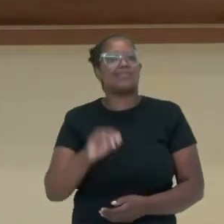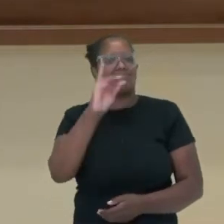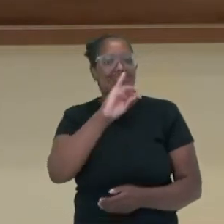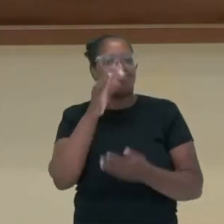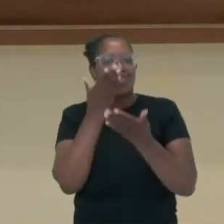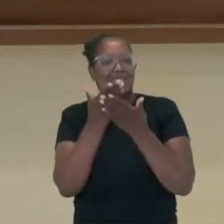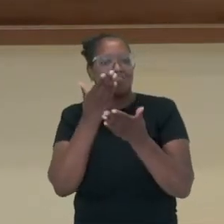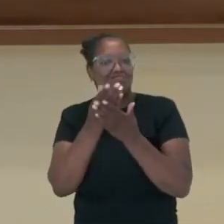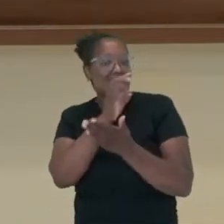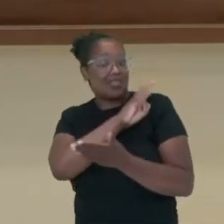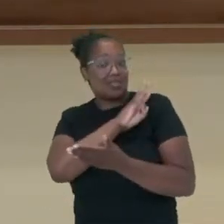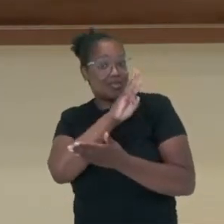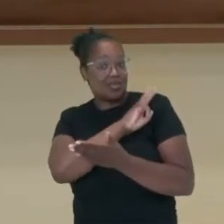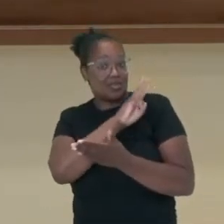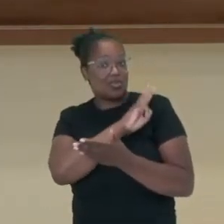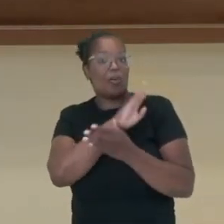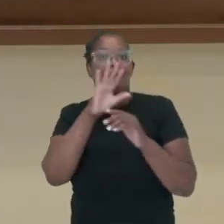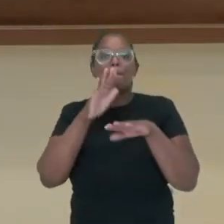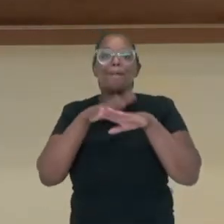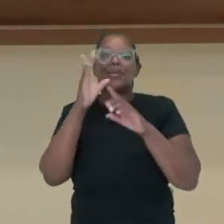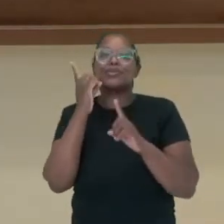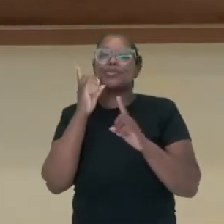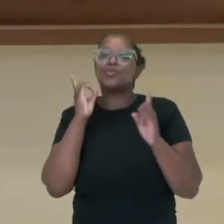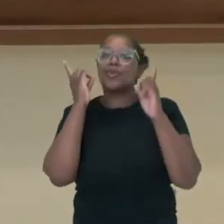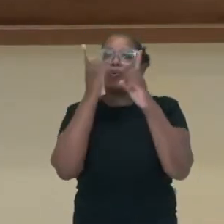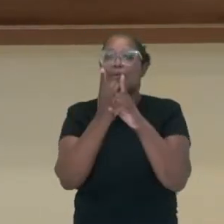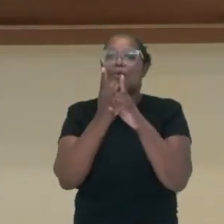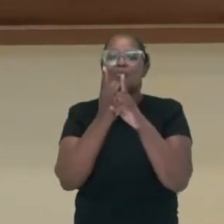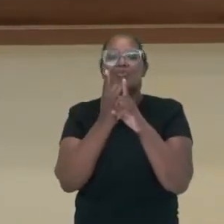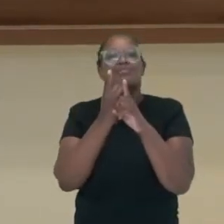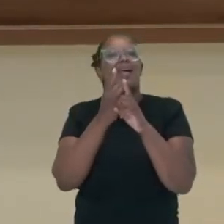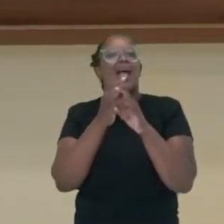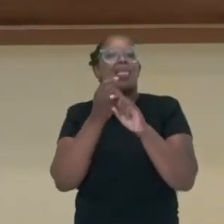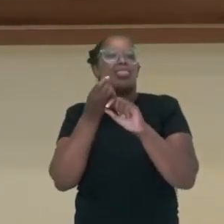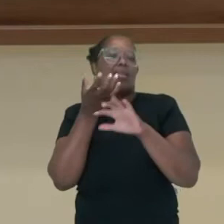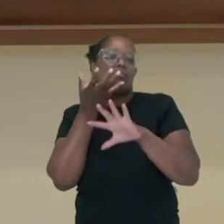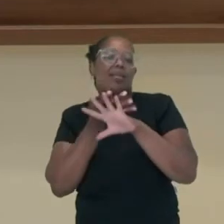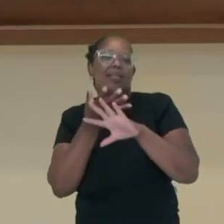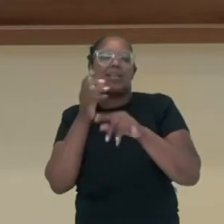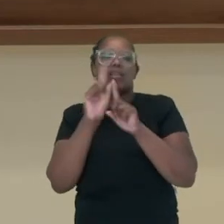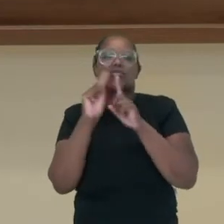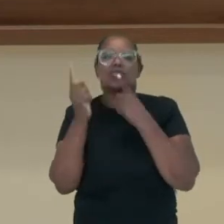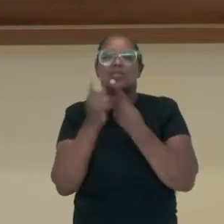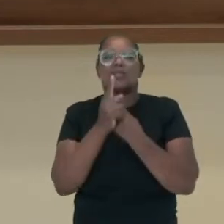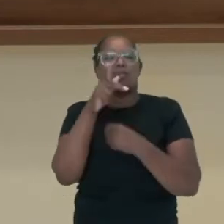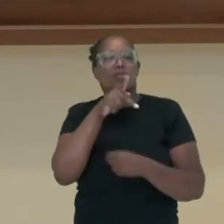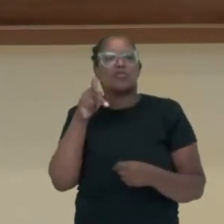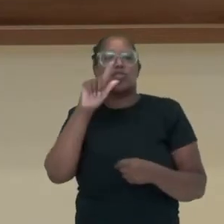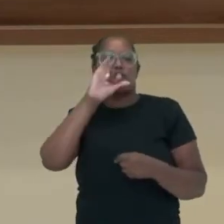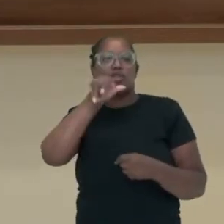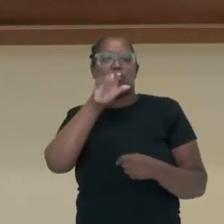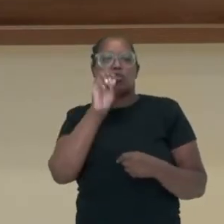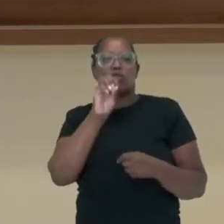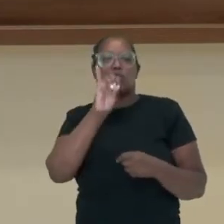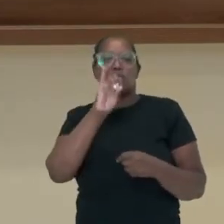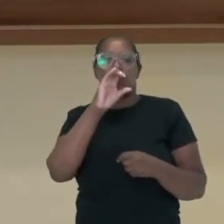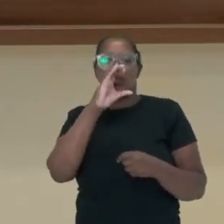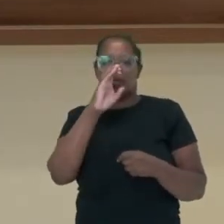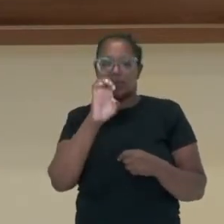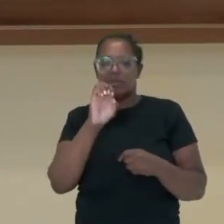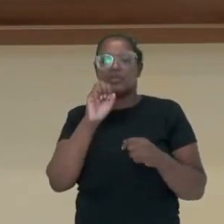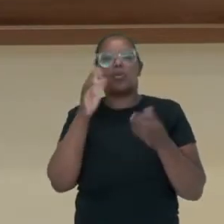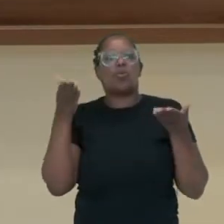Olá, estudantes da terceira série, para mais um encontro de geografia onde a temática Guerra Fria vai ser desenvolvida. Meu nome é a professora Joyce e para a gente atingir